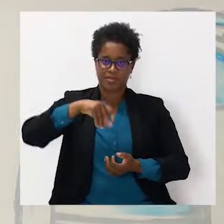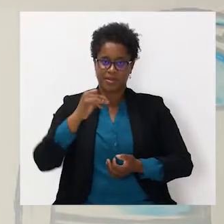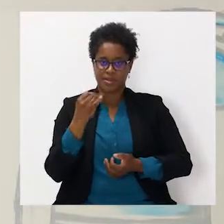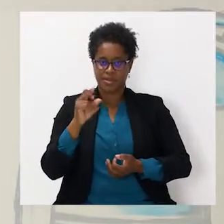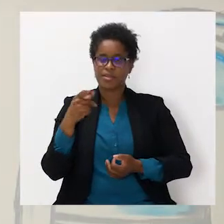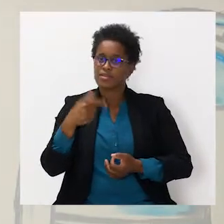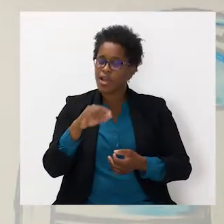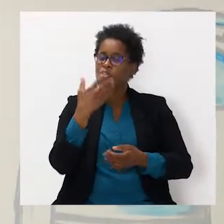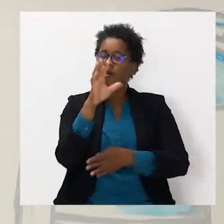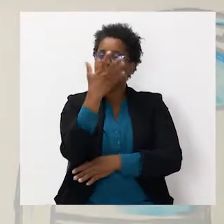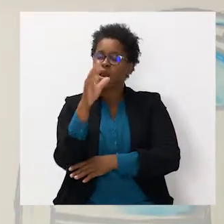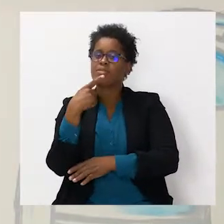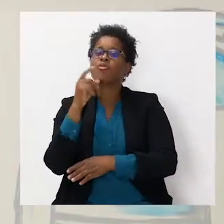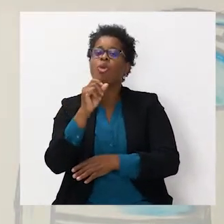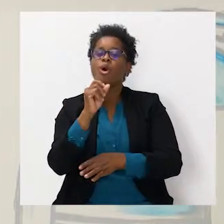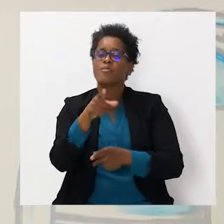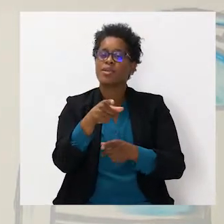uma planta que se chama